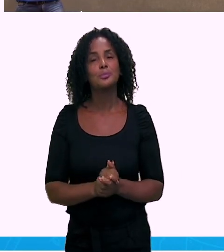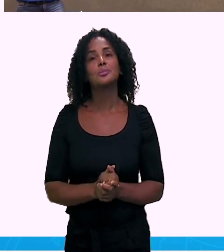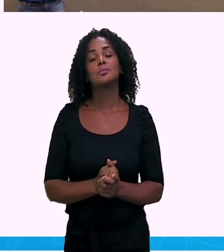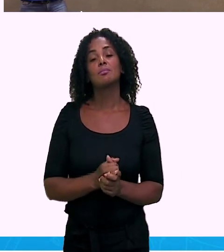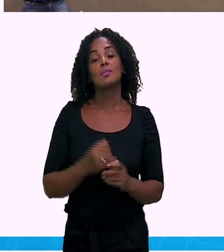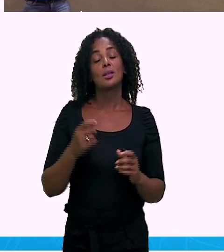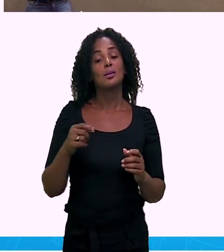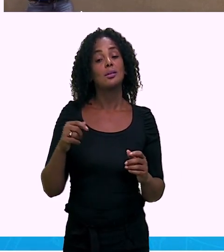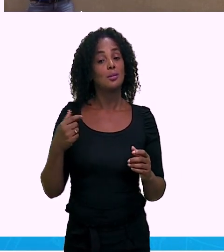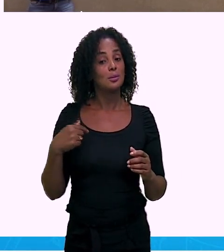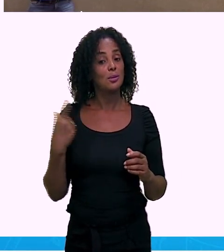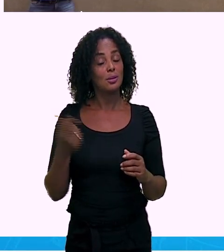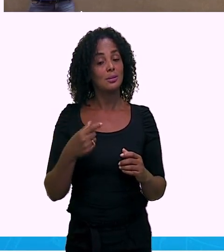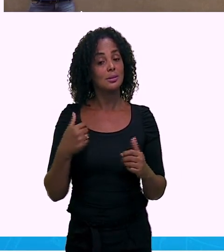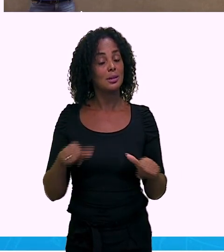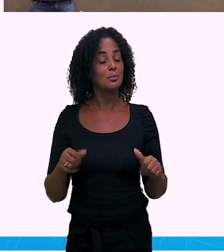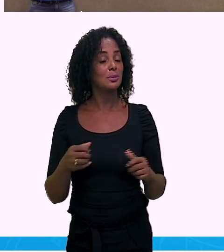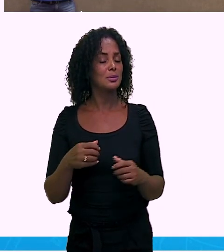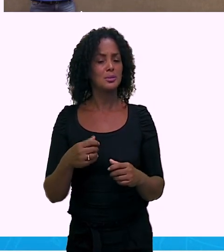ano de